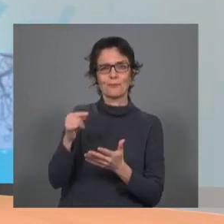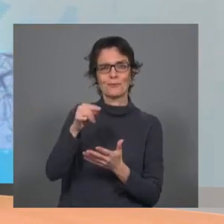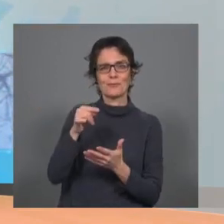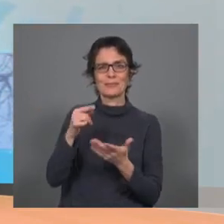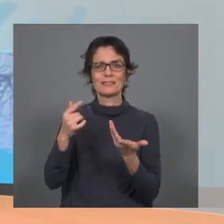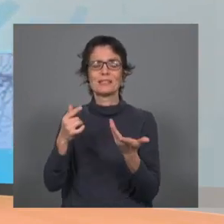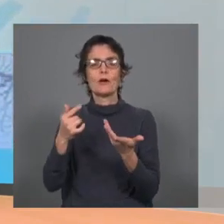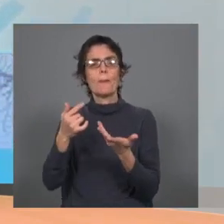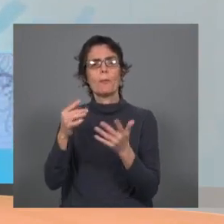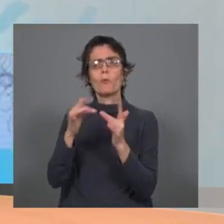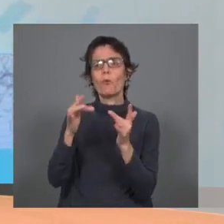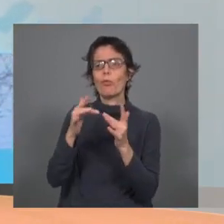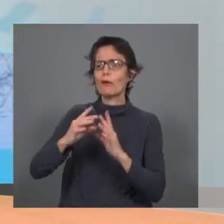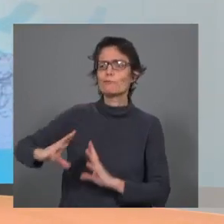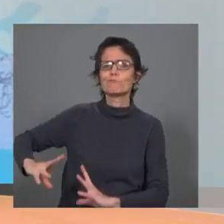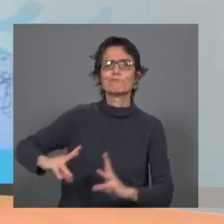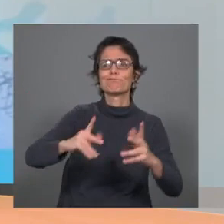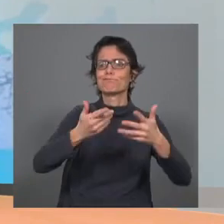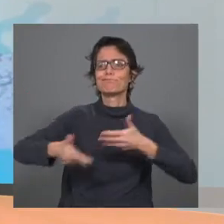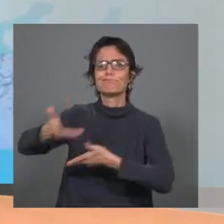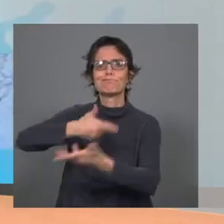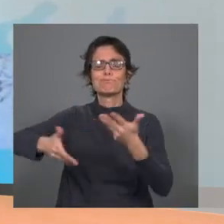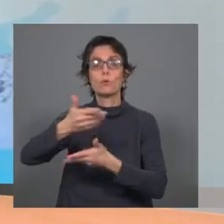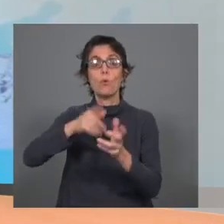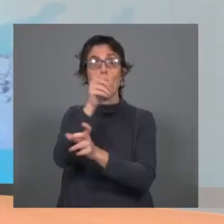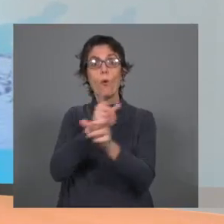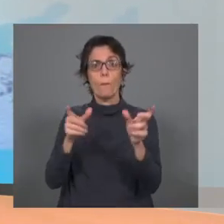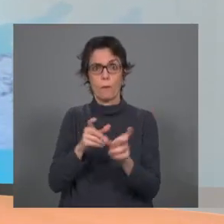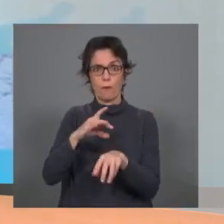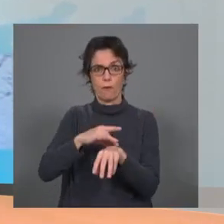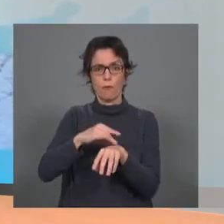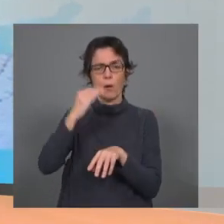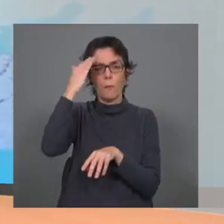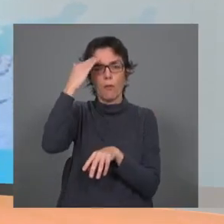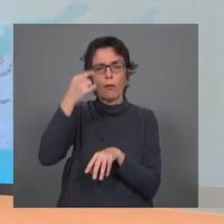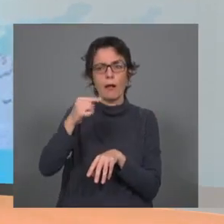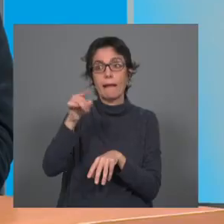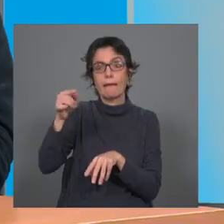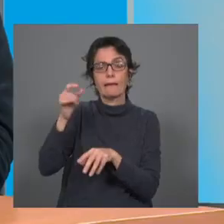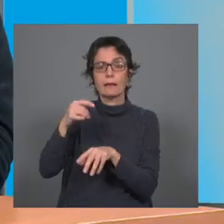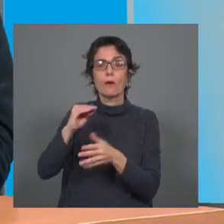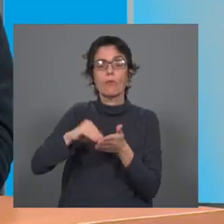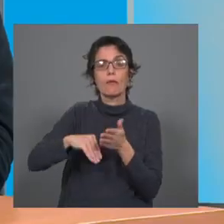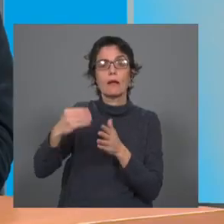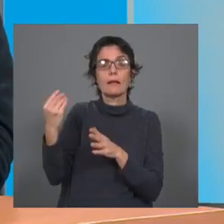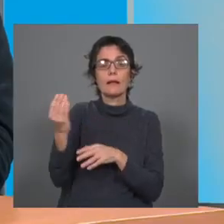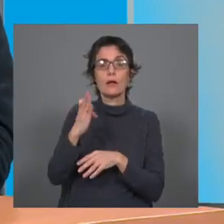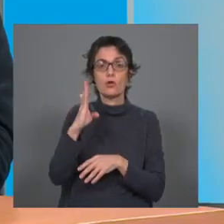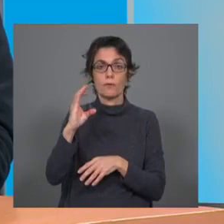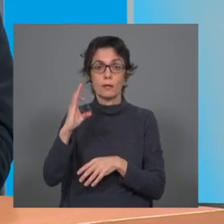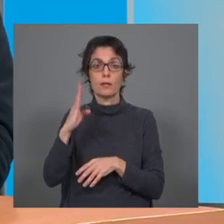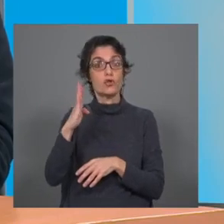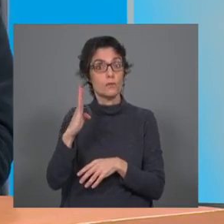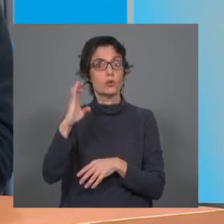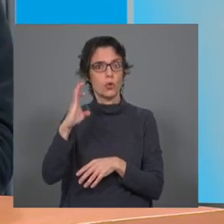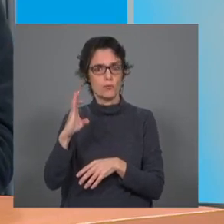ponham em contacto com os que sofrem de doença mental. Está connosco o Guilherme Portela, que é secretário da Juventude Hospitaleira. Olá, boa